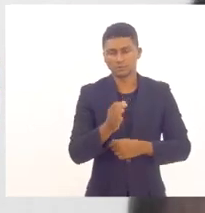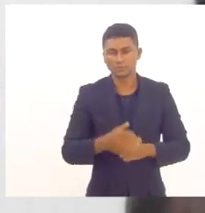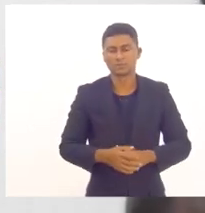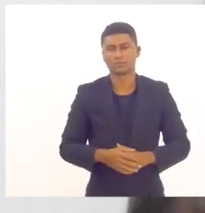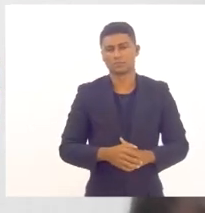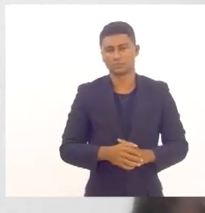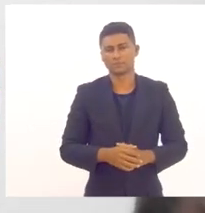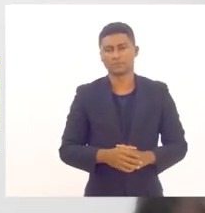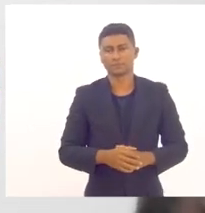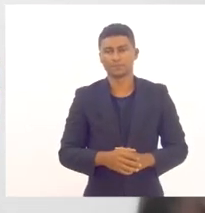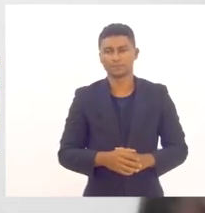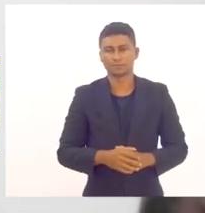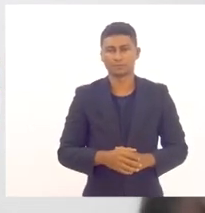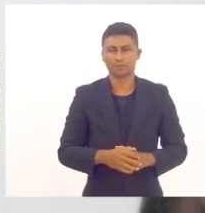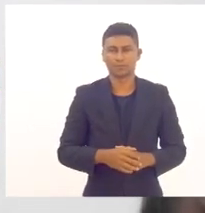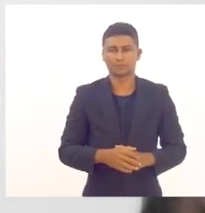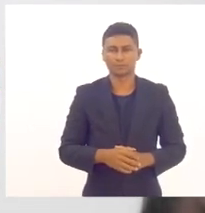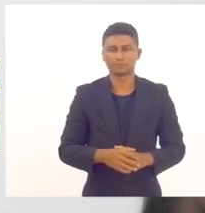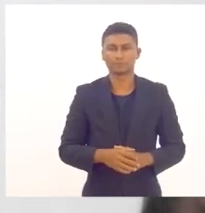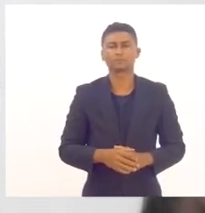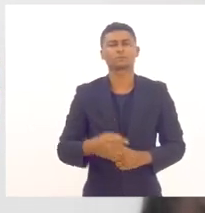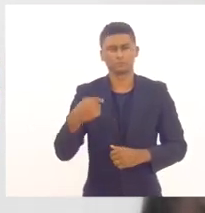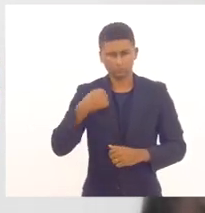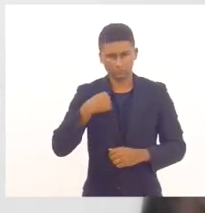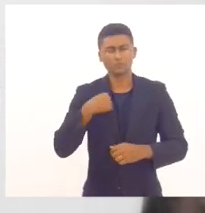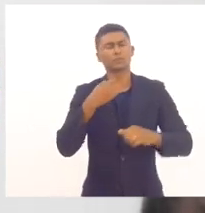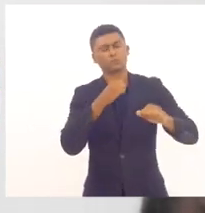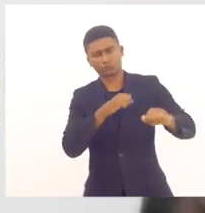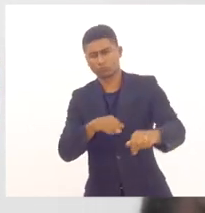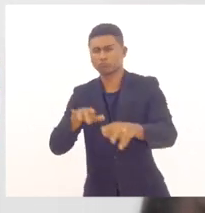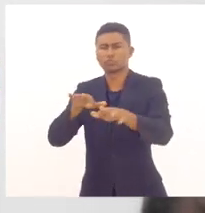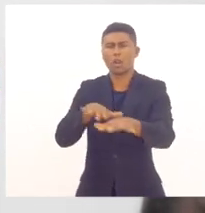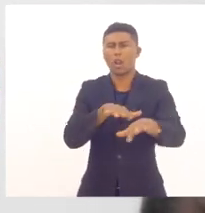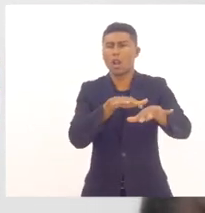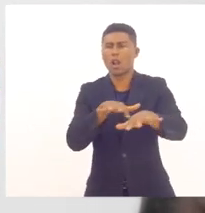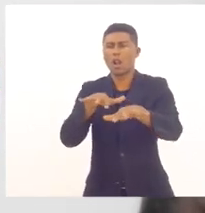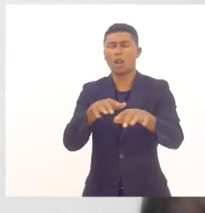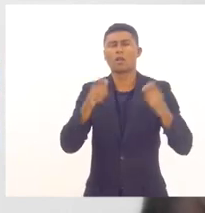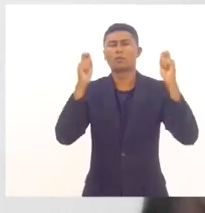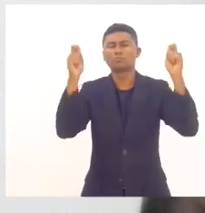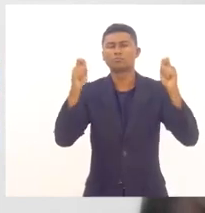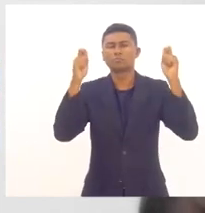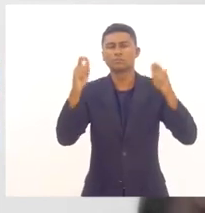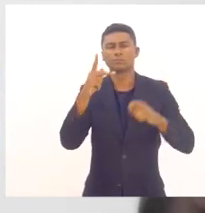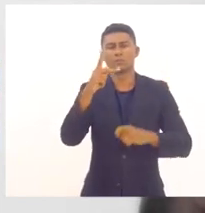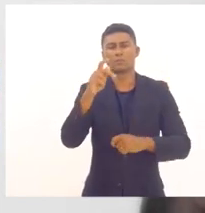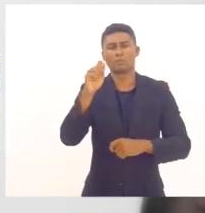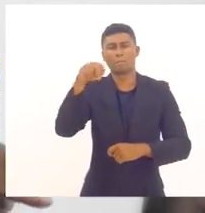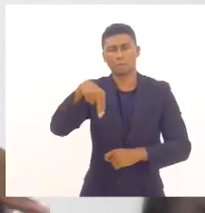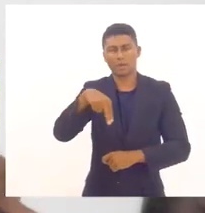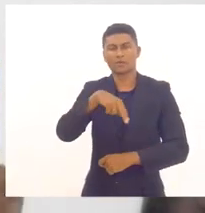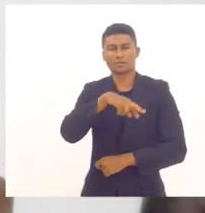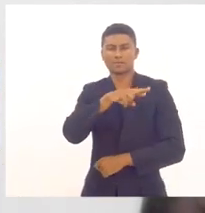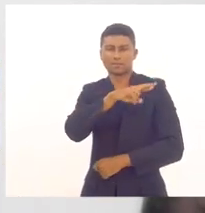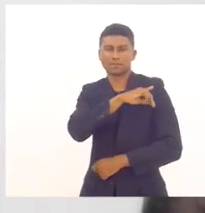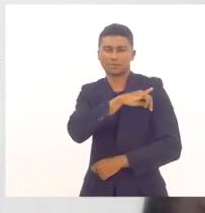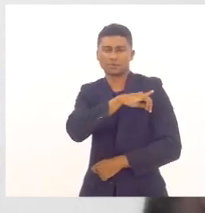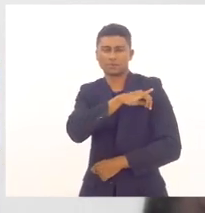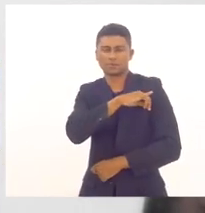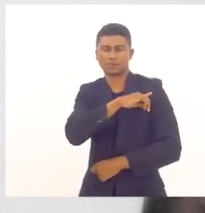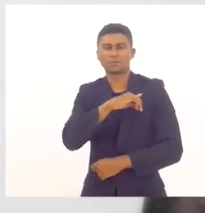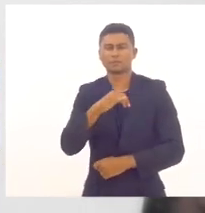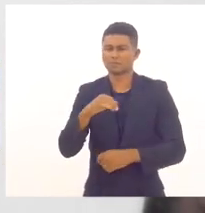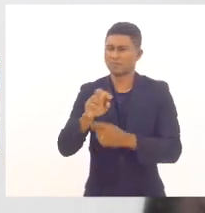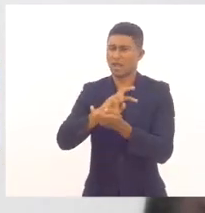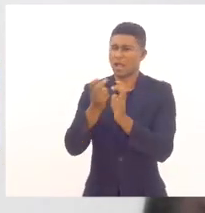Né? Fiz a passeata rumo ao PAN, porque quando fizeram o PAN no Rio de Janeiro, excluíram a capoeira, depois botaram